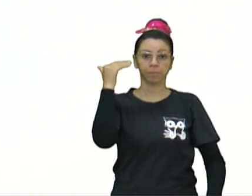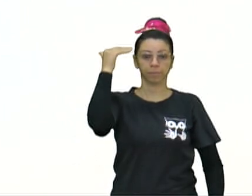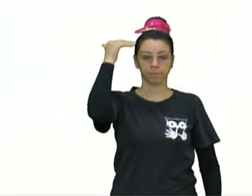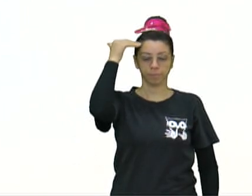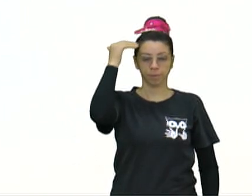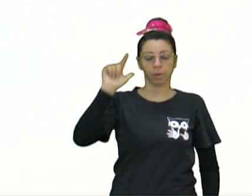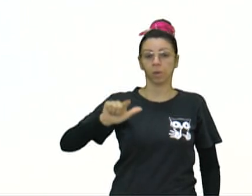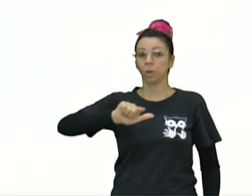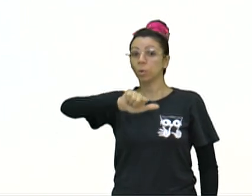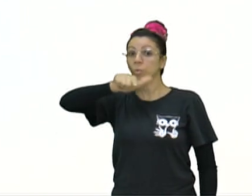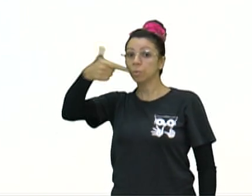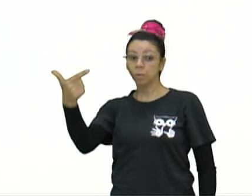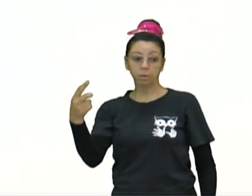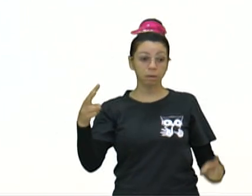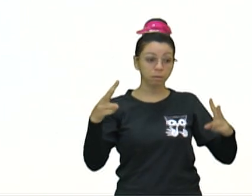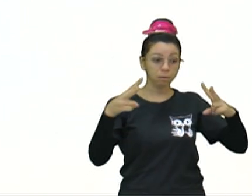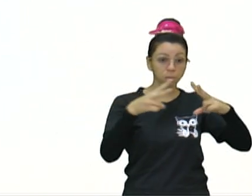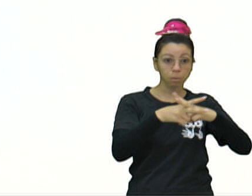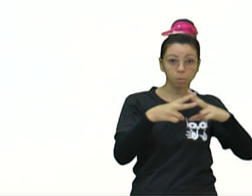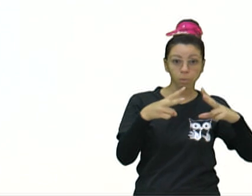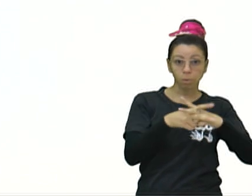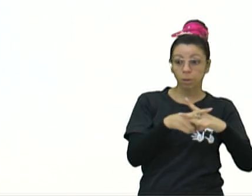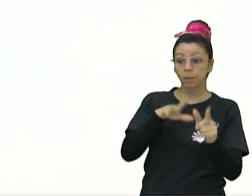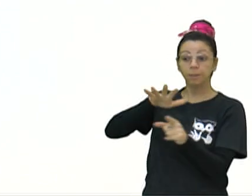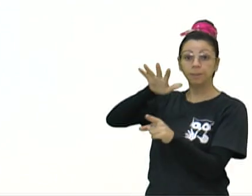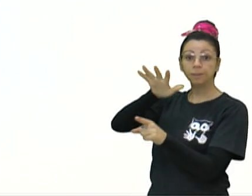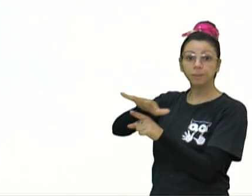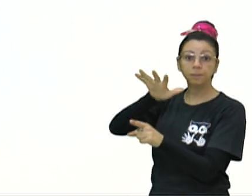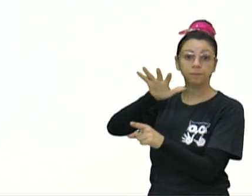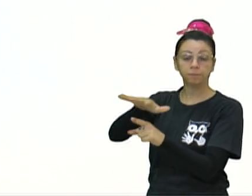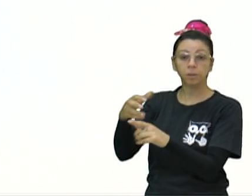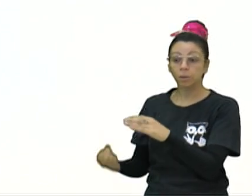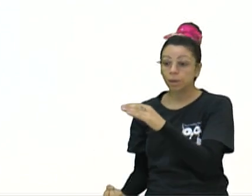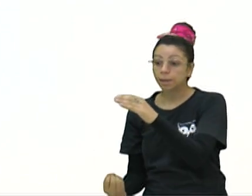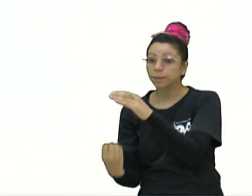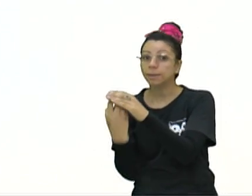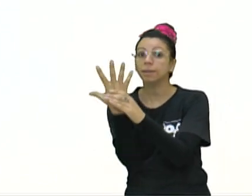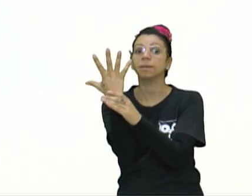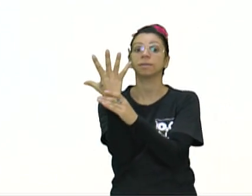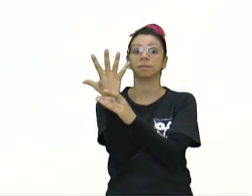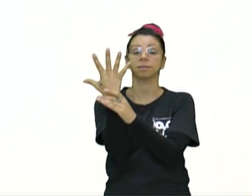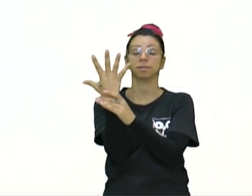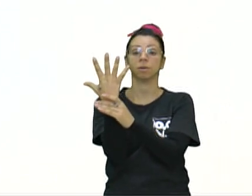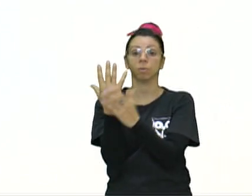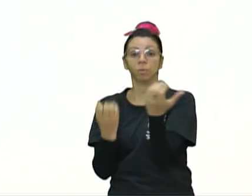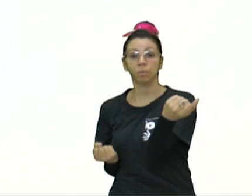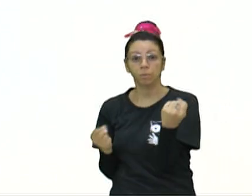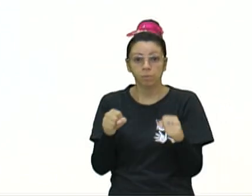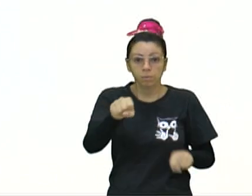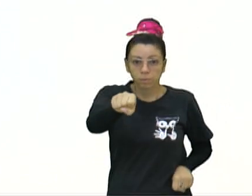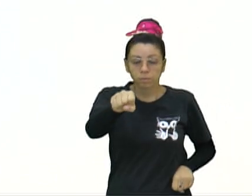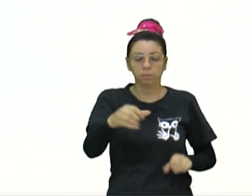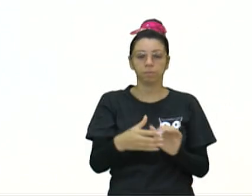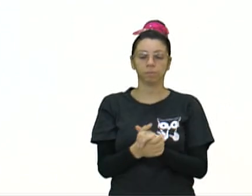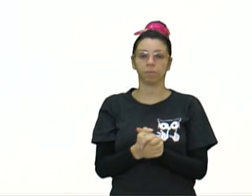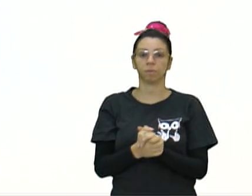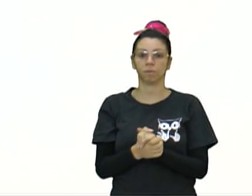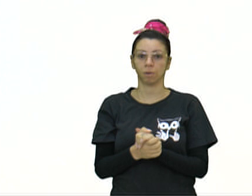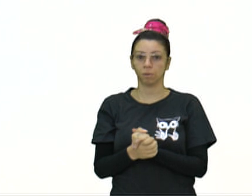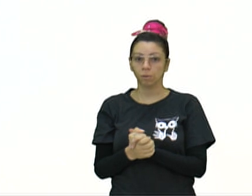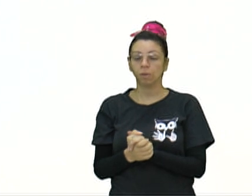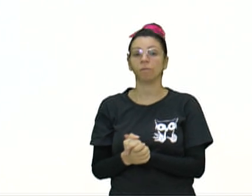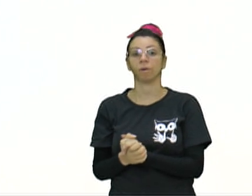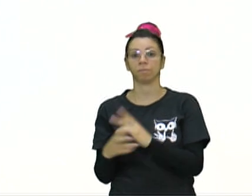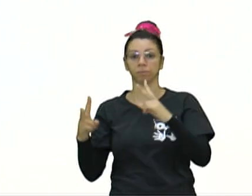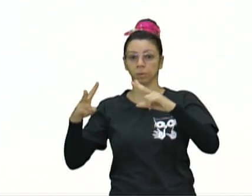outras artes marciais que influenciaram na criação do Taekwondo? Então vocês vão pegar luta tradicional